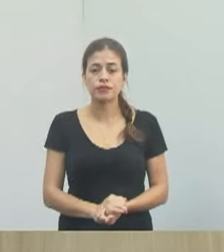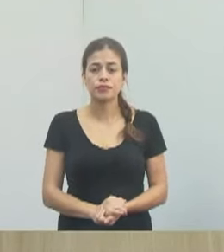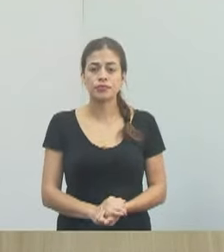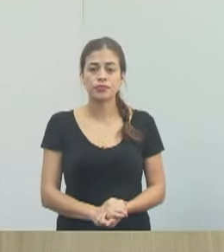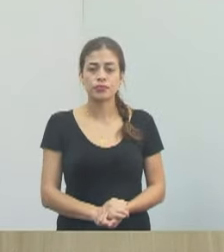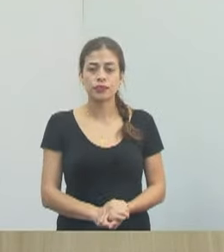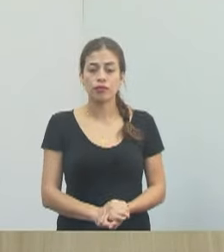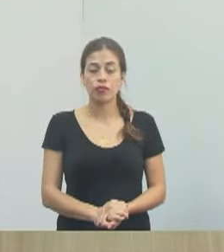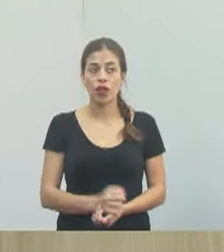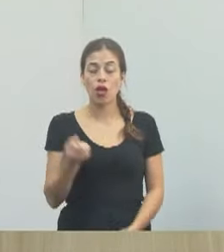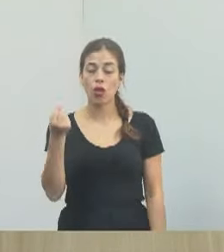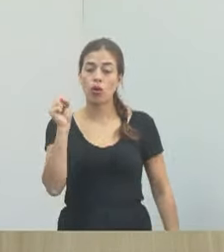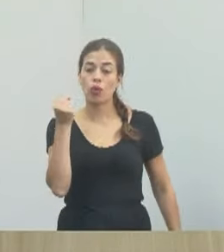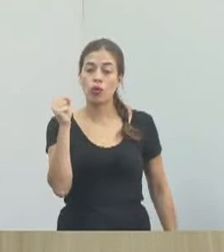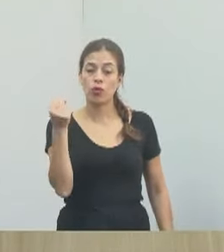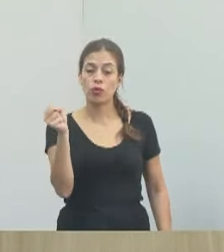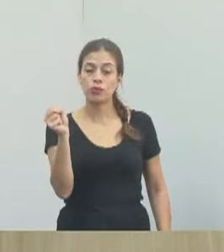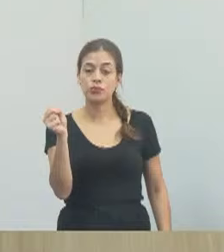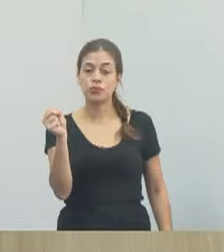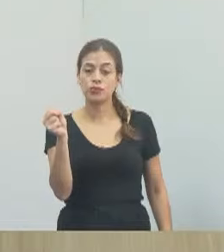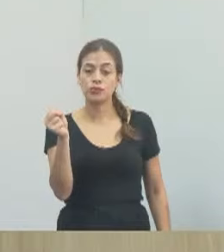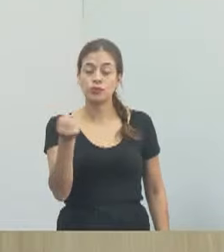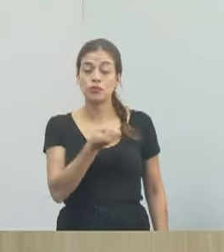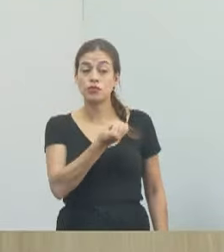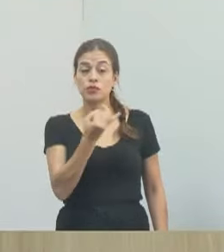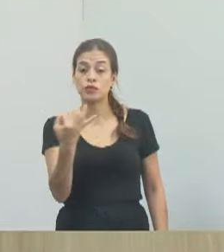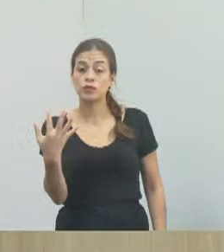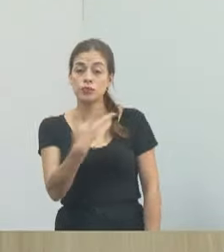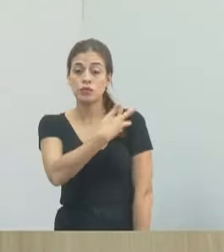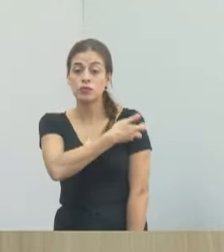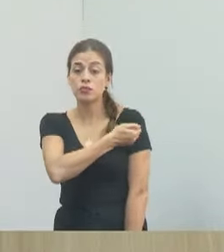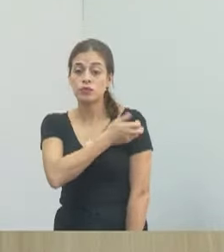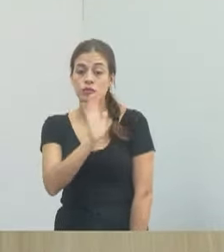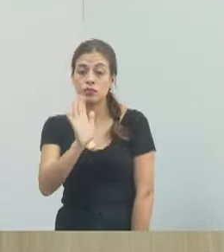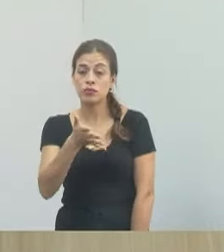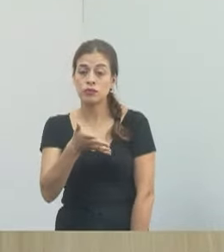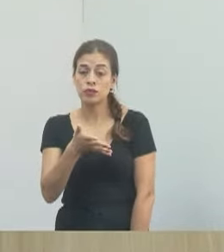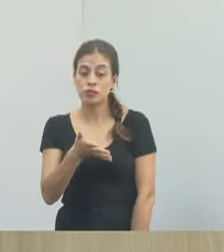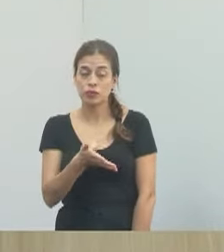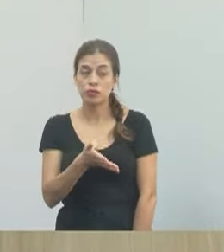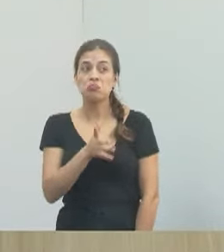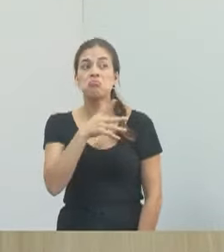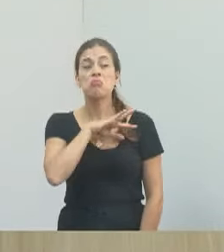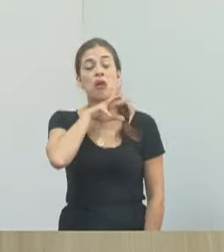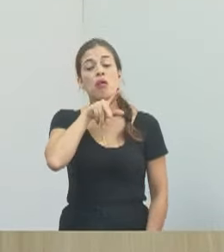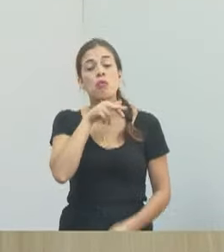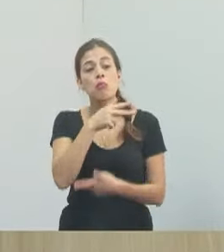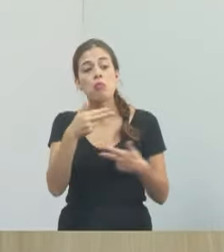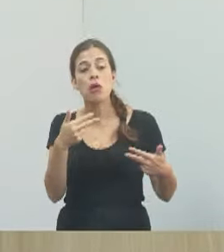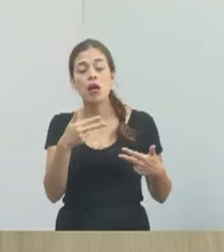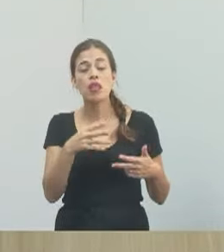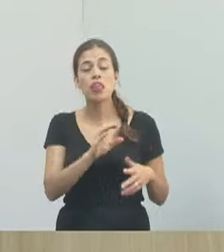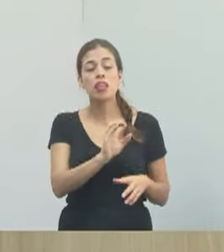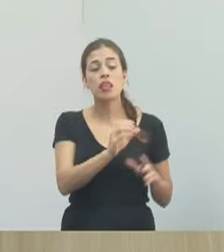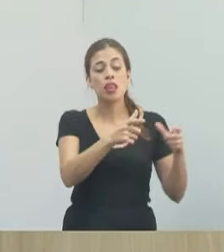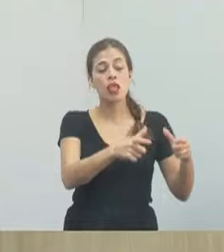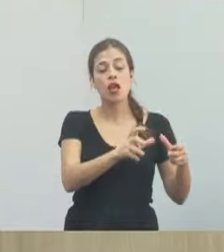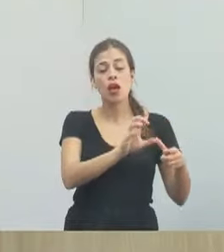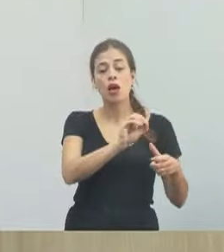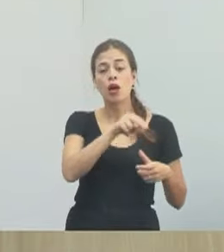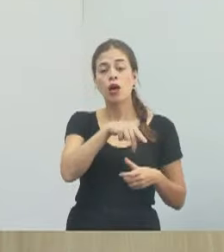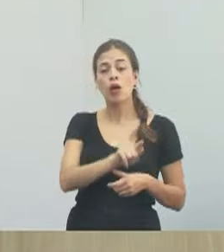justificar oitavo quantas vacinas já foram aplicadas em animais de hongs